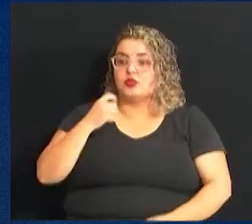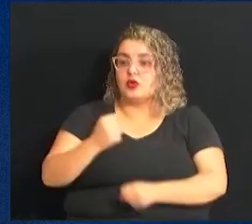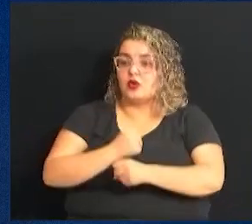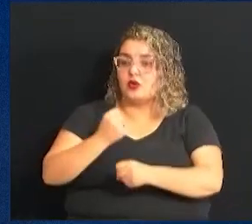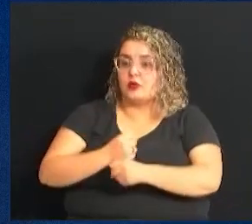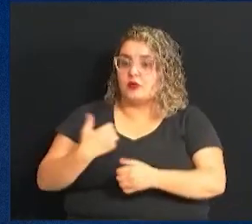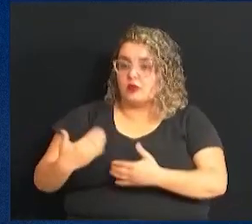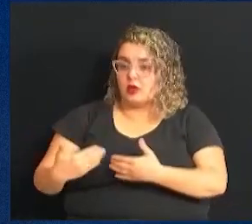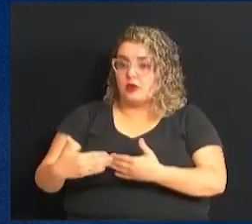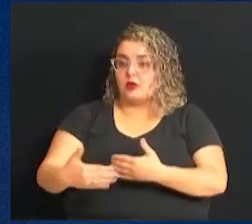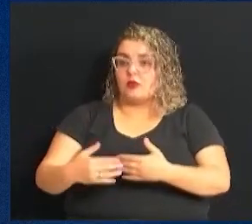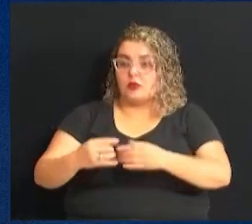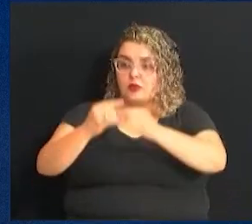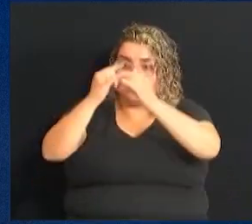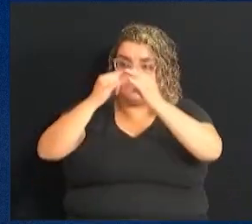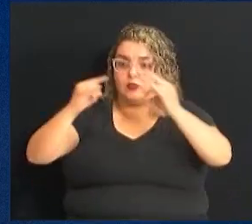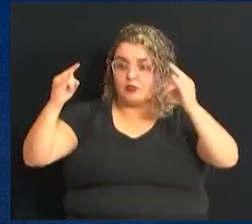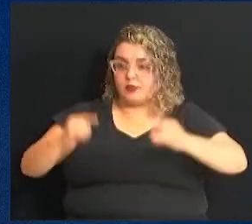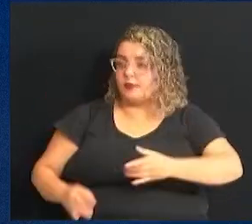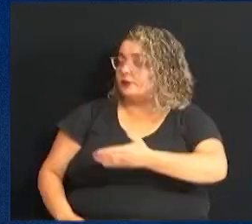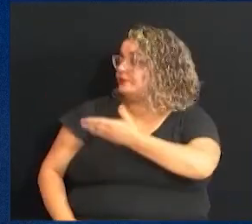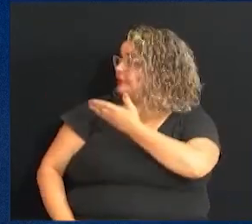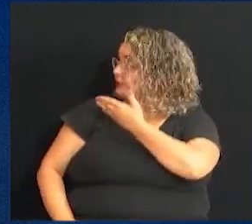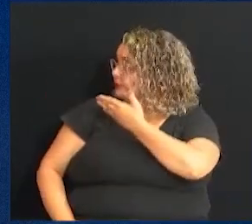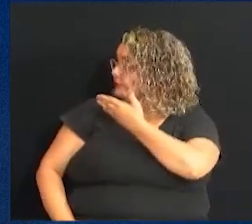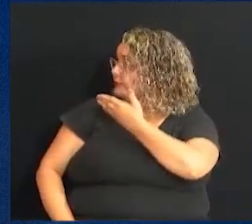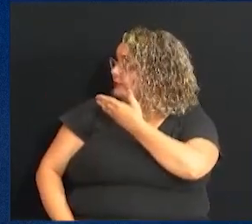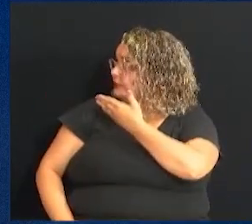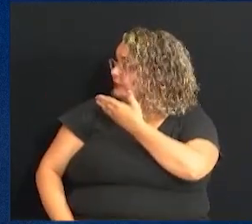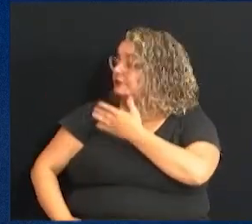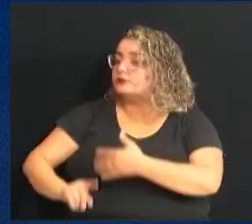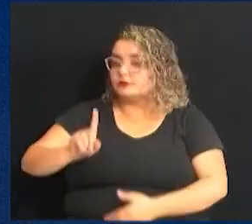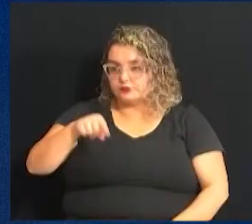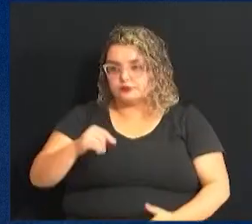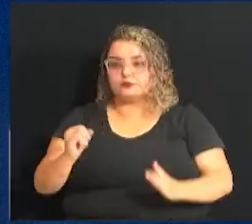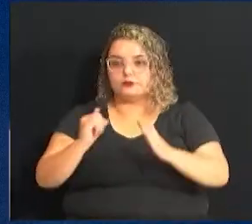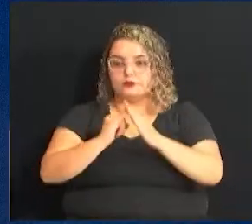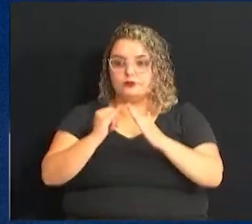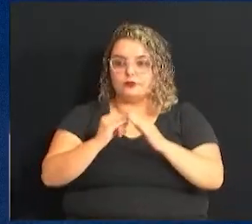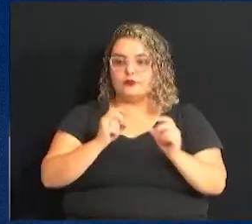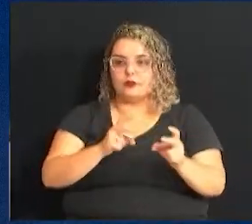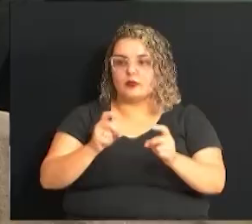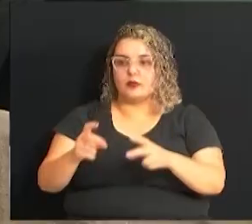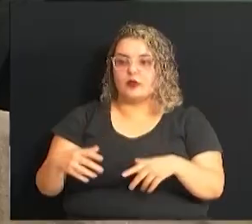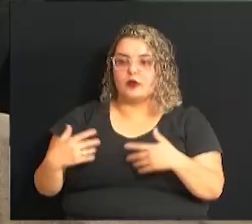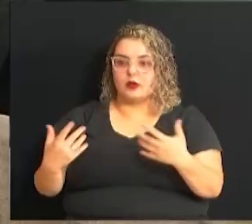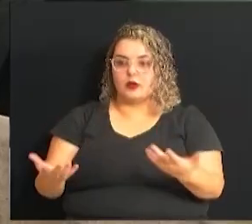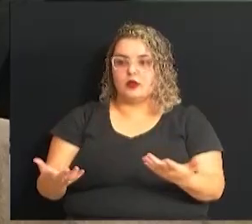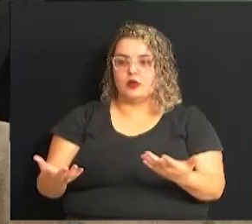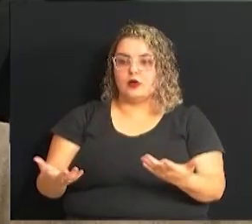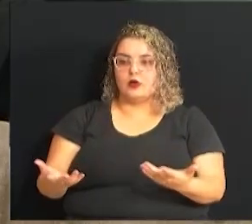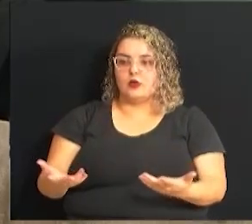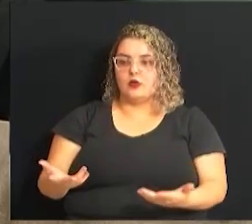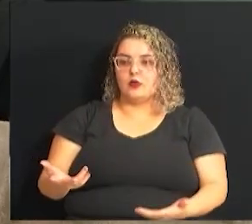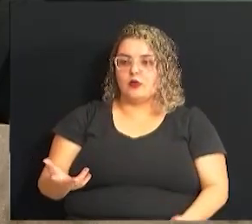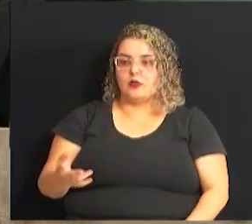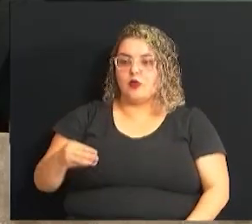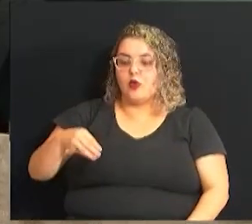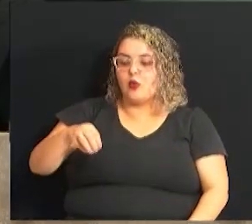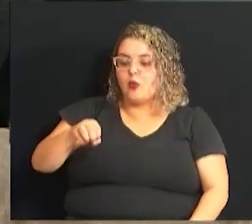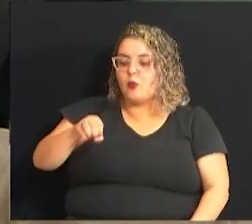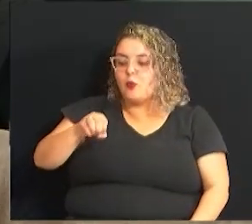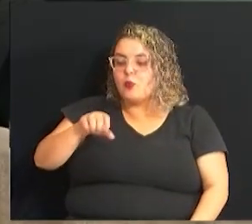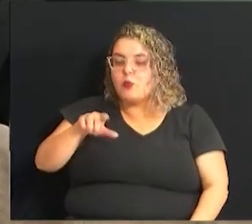obras adiantadas, o barracão que aparece nesta foto seria um imóvel comercial. Seria como se fosse um